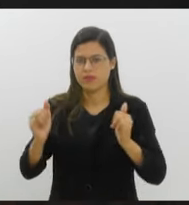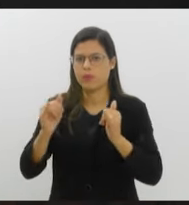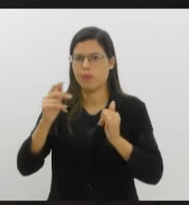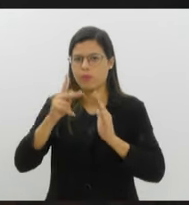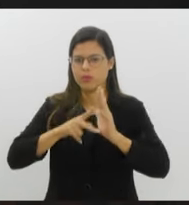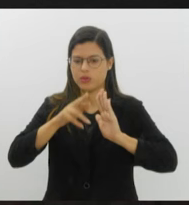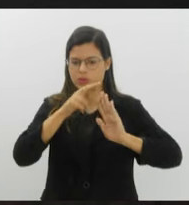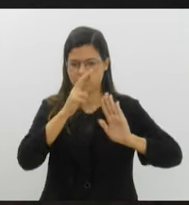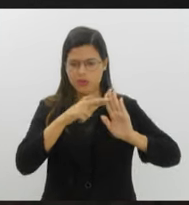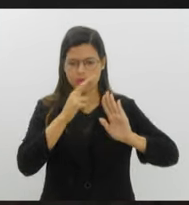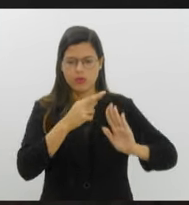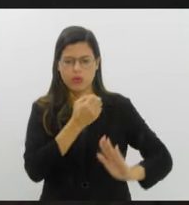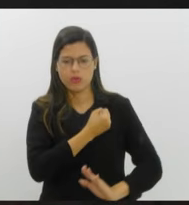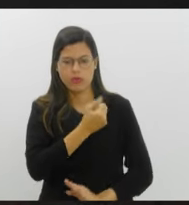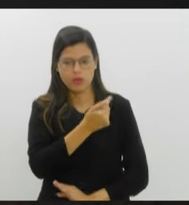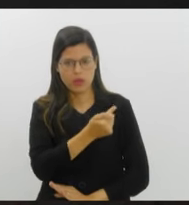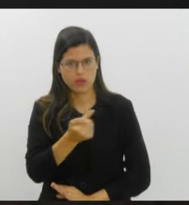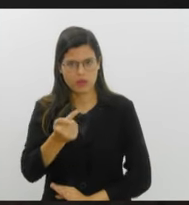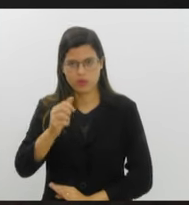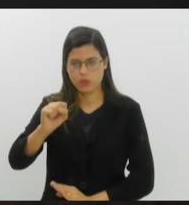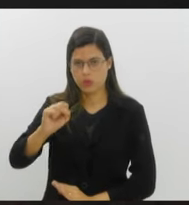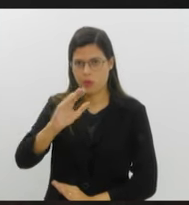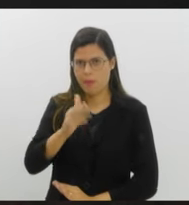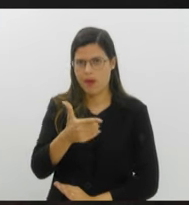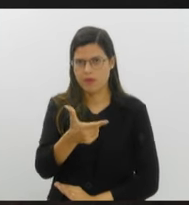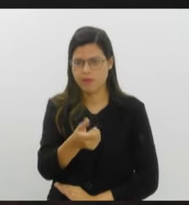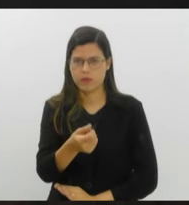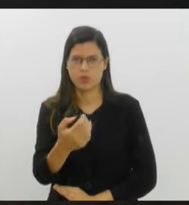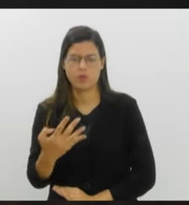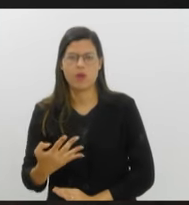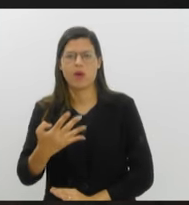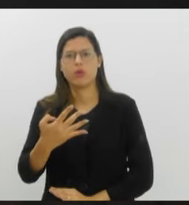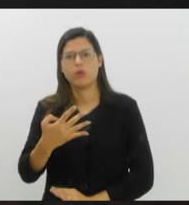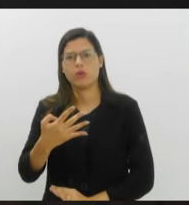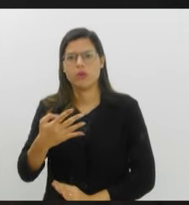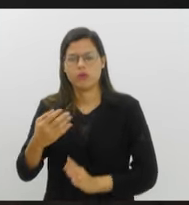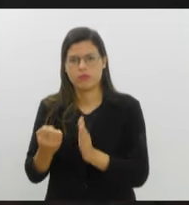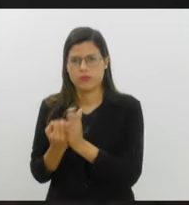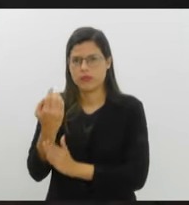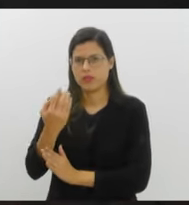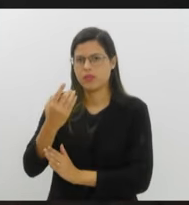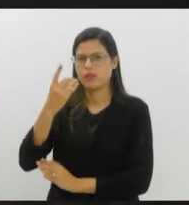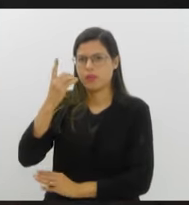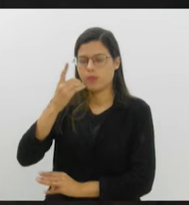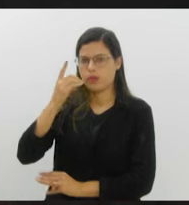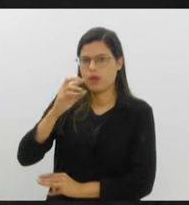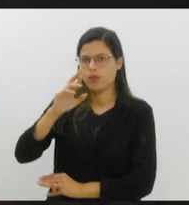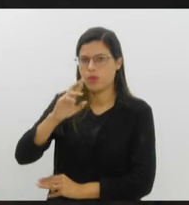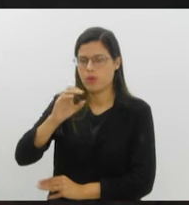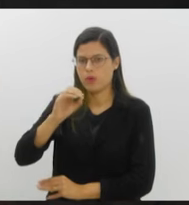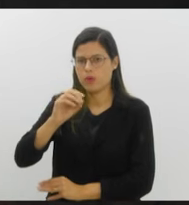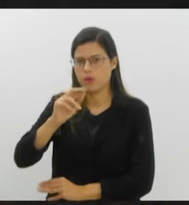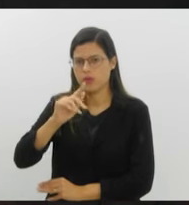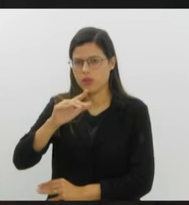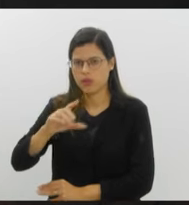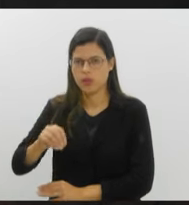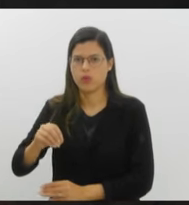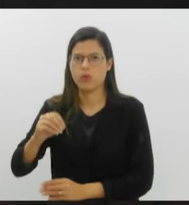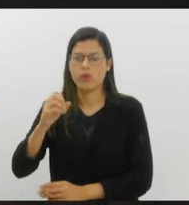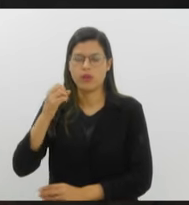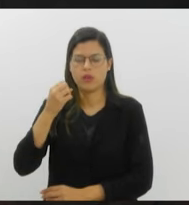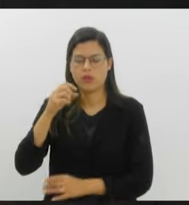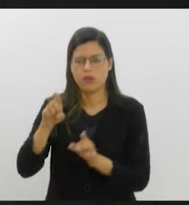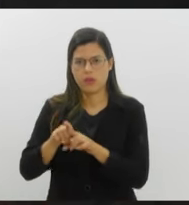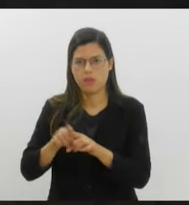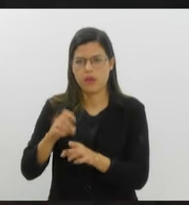de resolução número 778 de 24, de autoria dos deputados Rodrigo Bacelar e Samuel Malafaia, que concede a